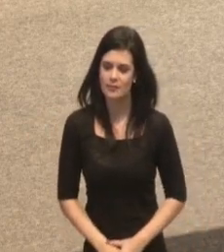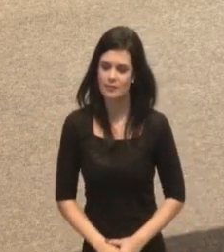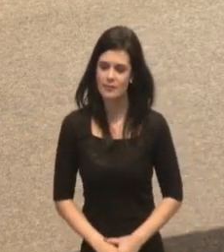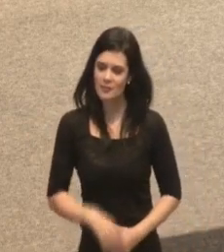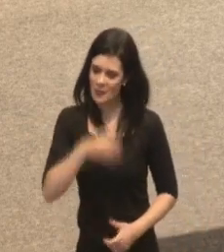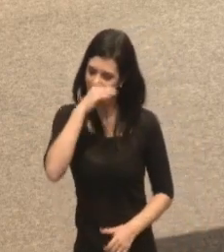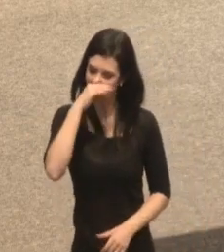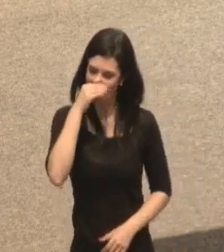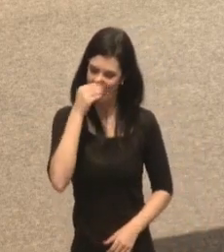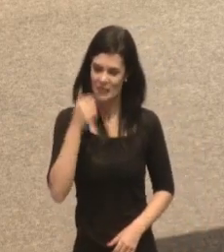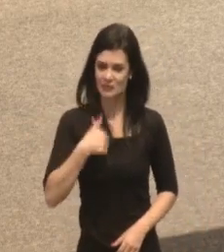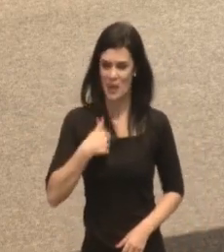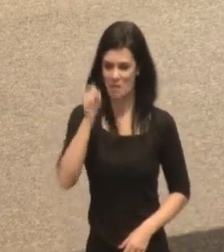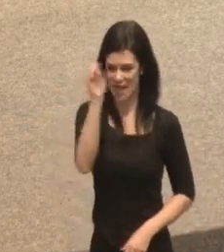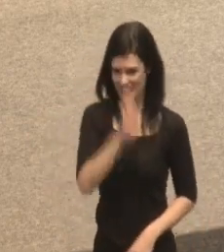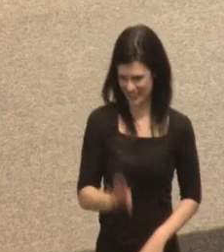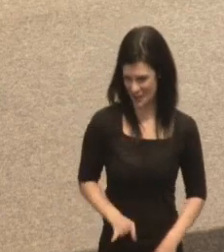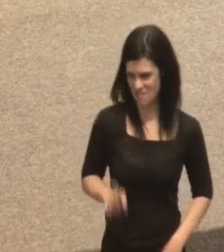pregando pelo Brasil,